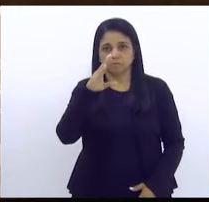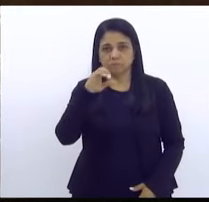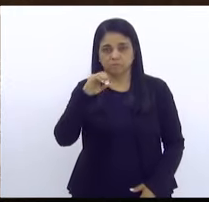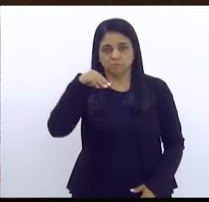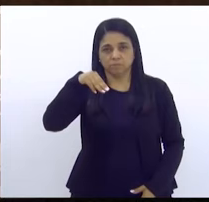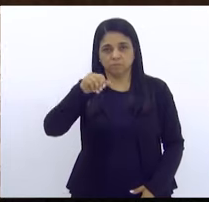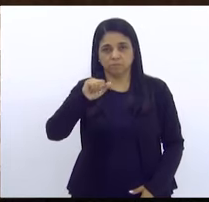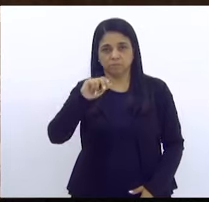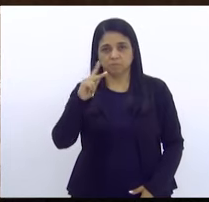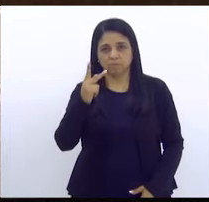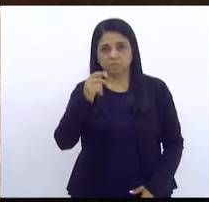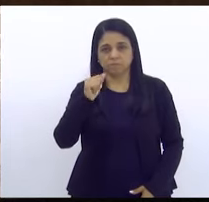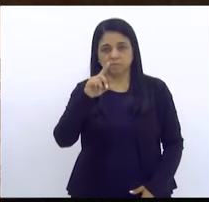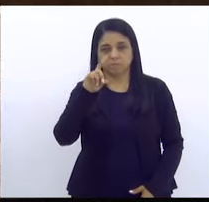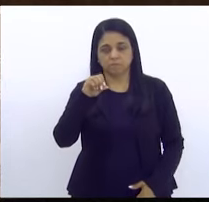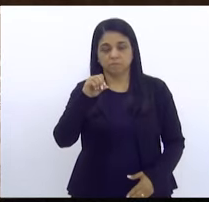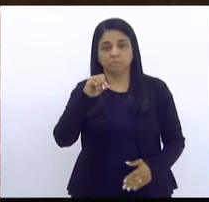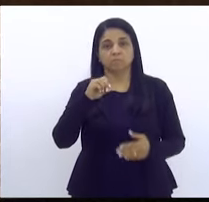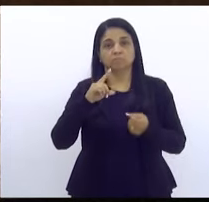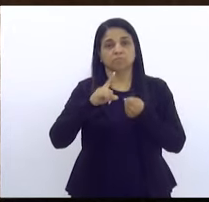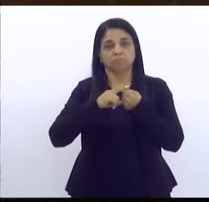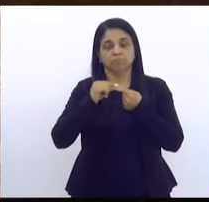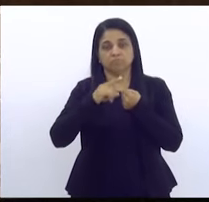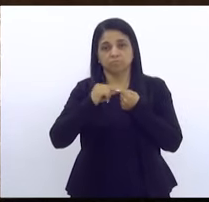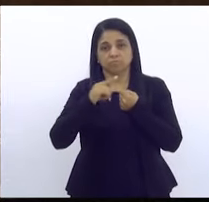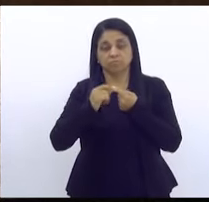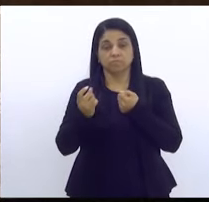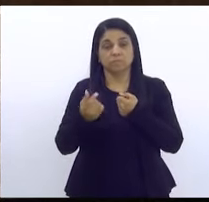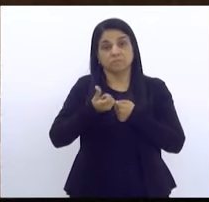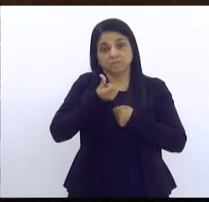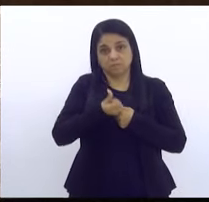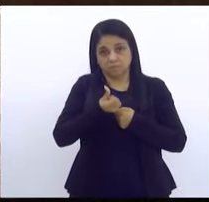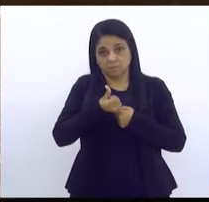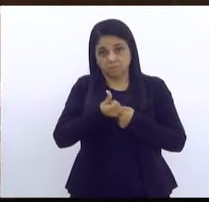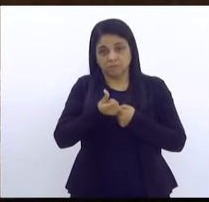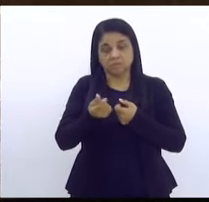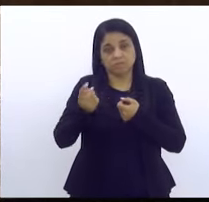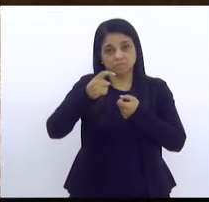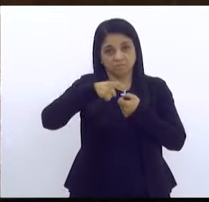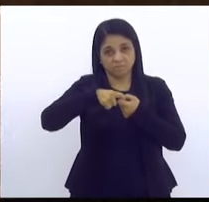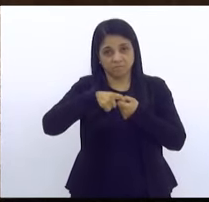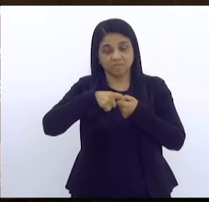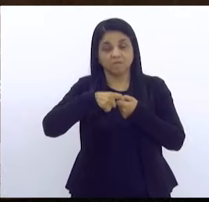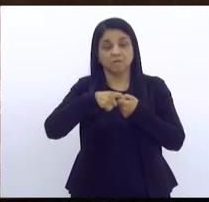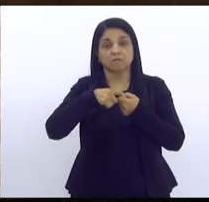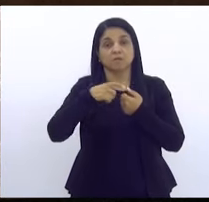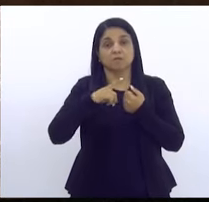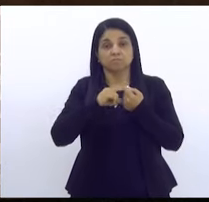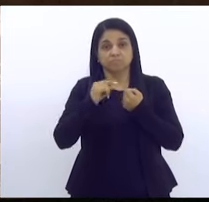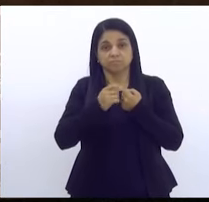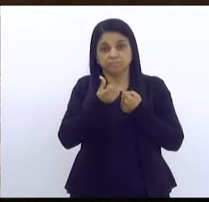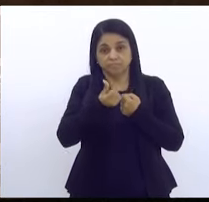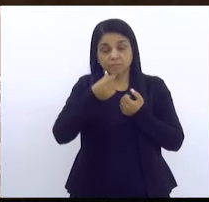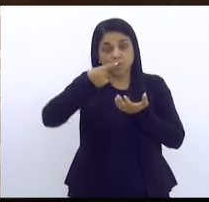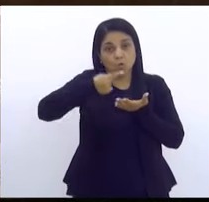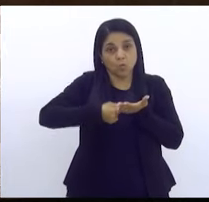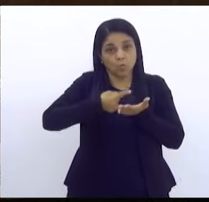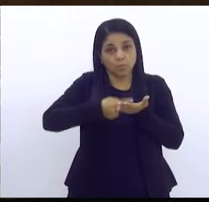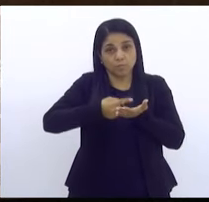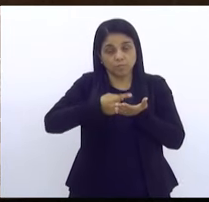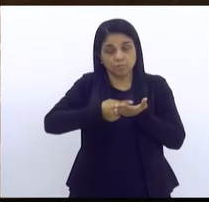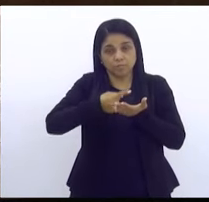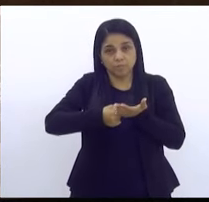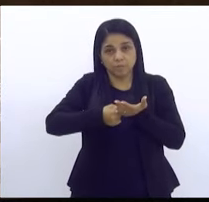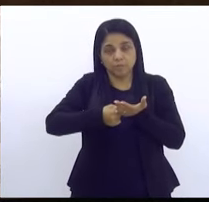que está revogando o artigo 6º. O artigo 6º é para cumprir um preceito